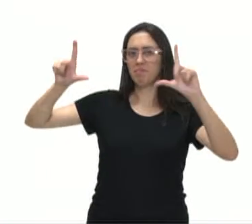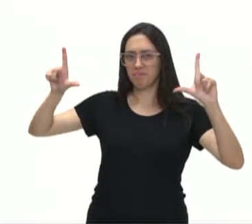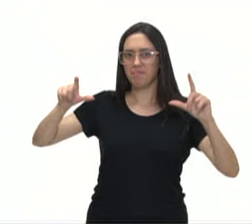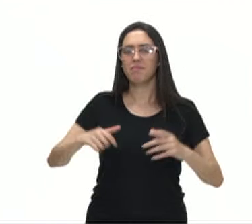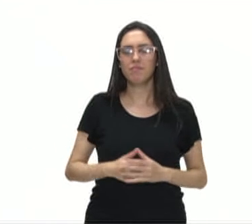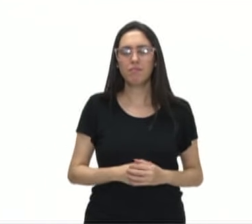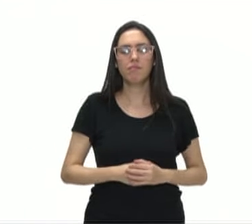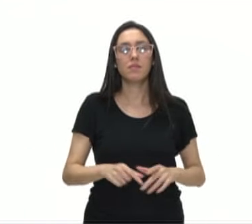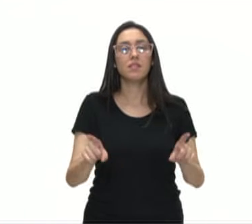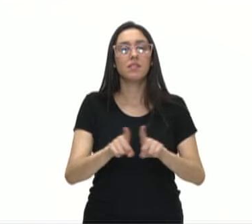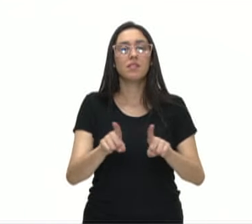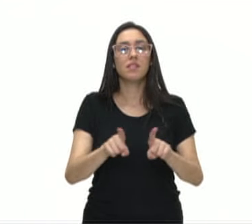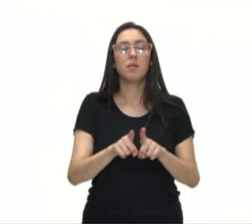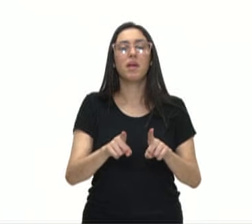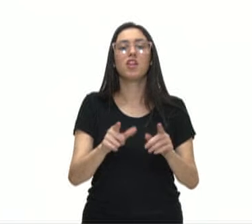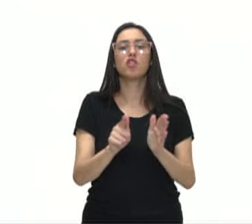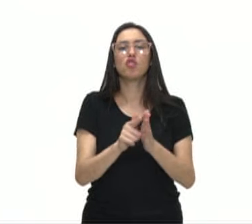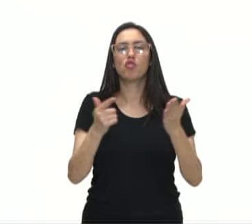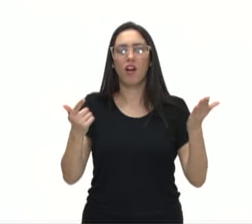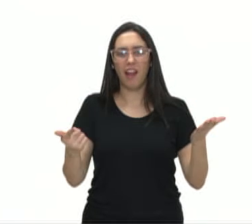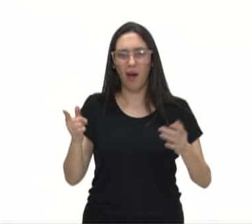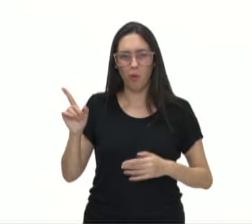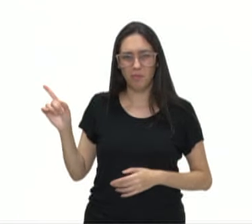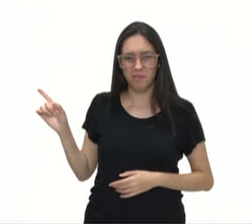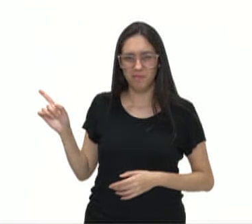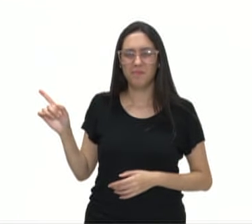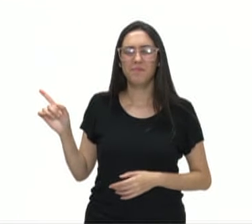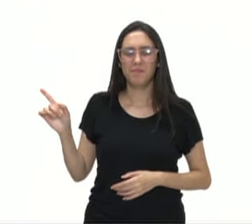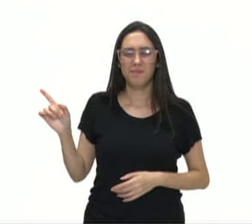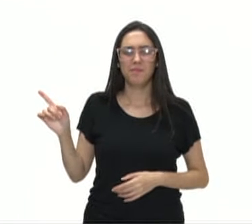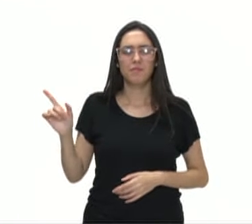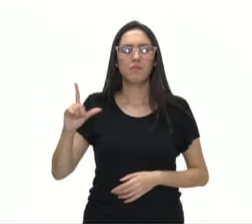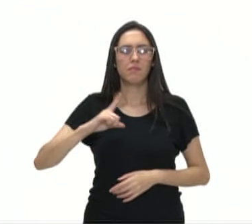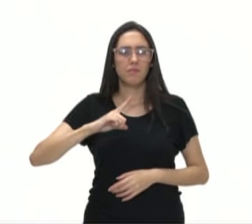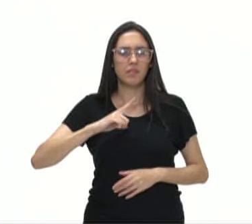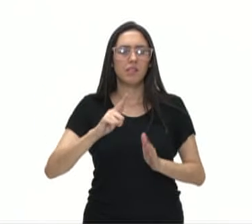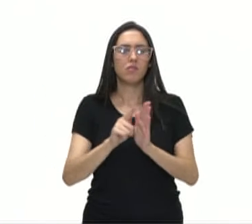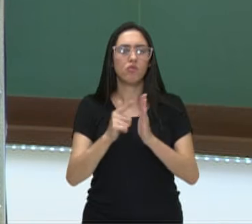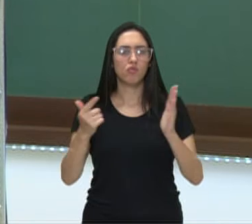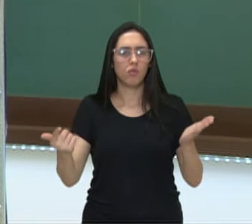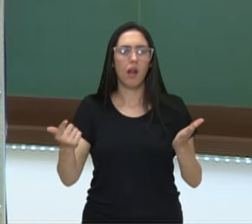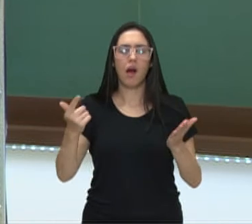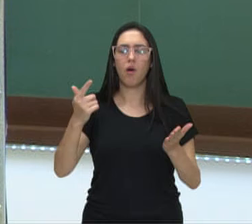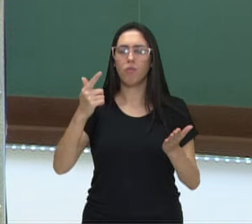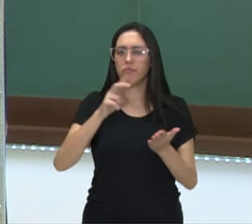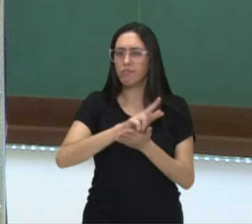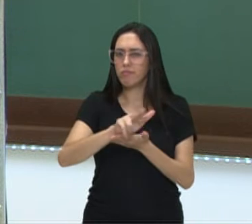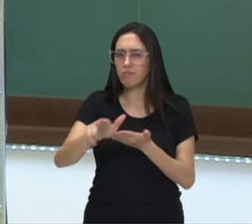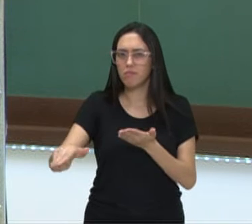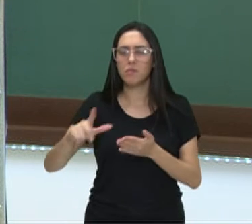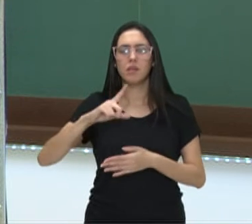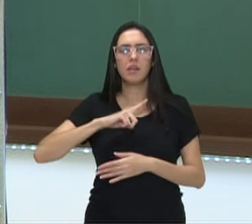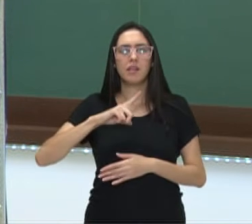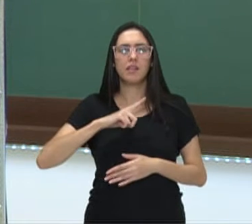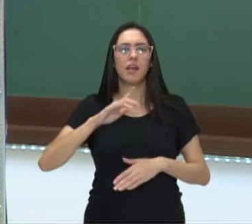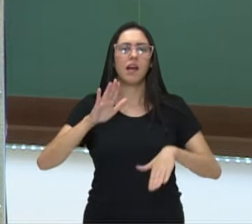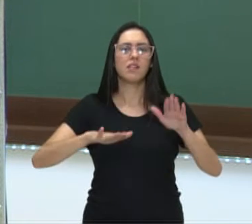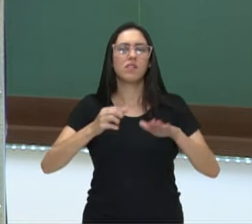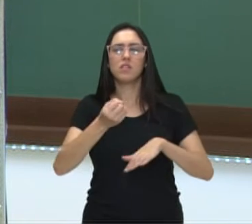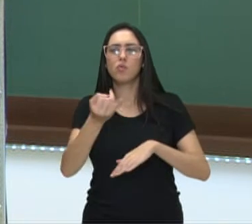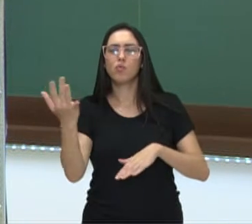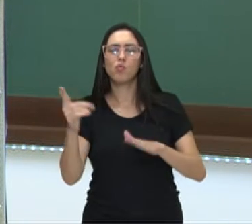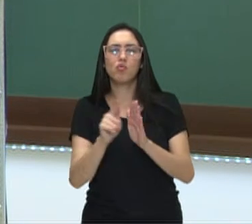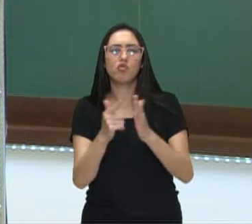jornais. Jornais, para a gente falar de jornais, falar dos tabloides, dos jornais de pequena circulação